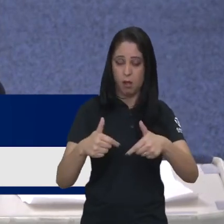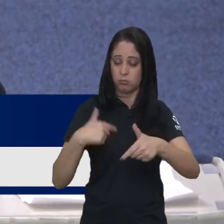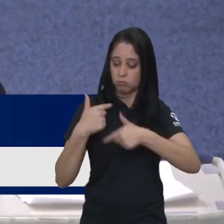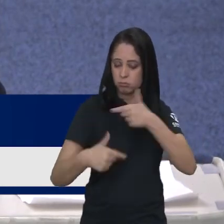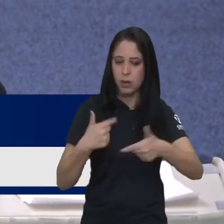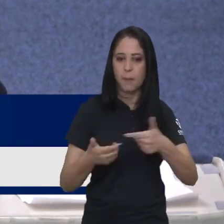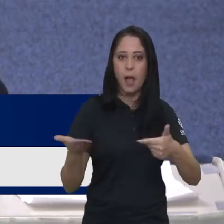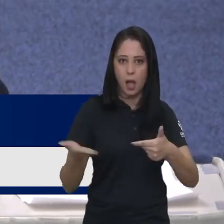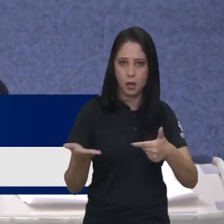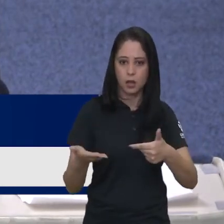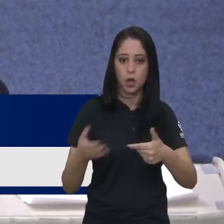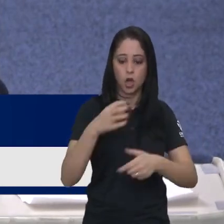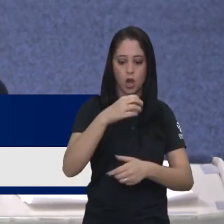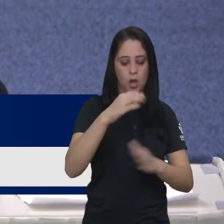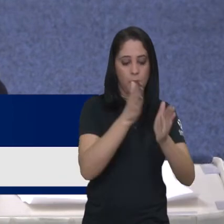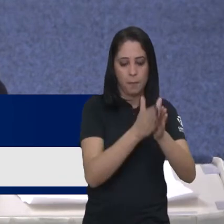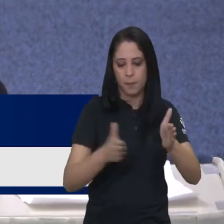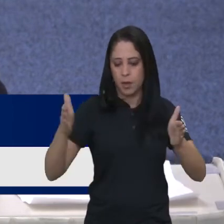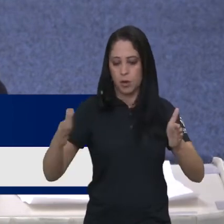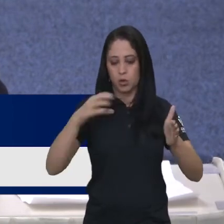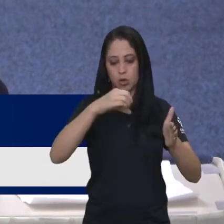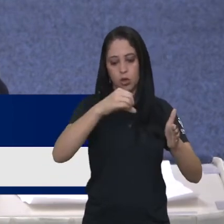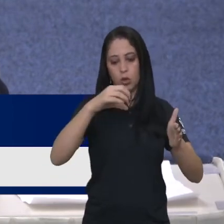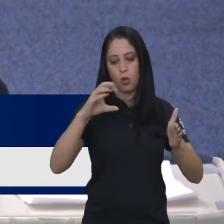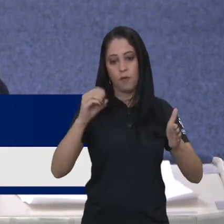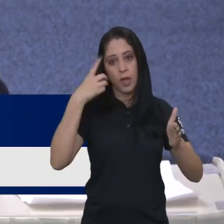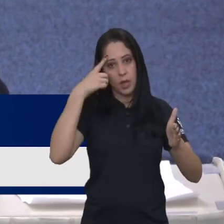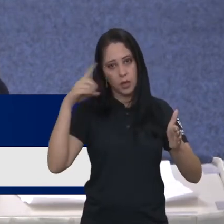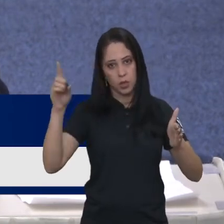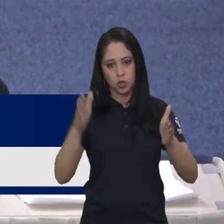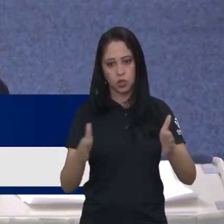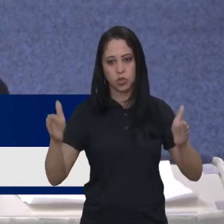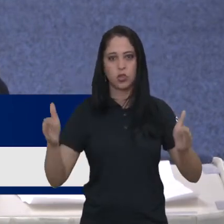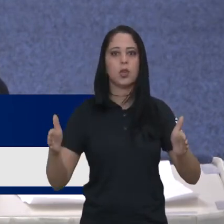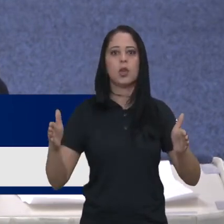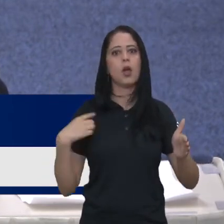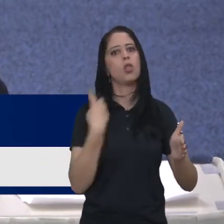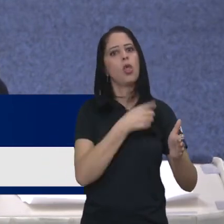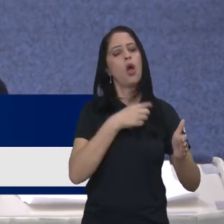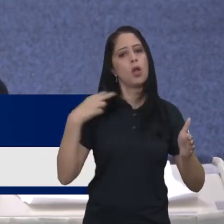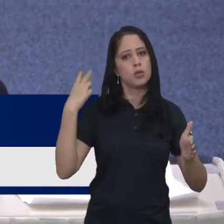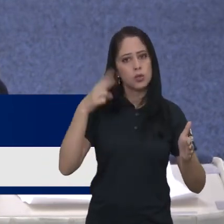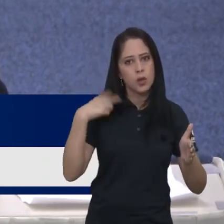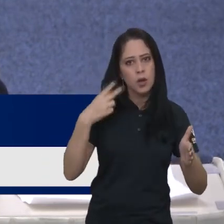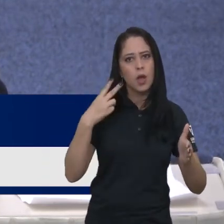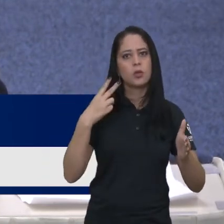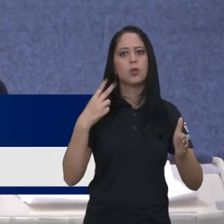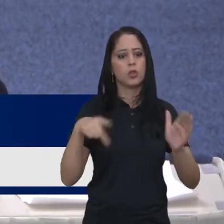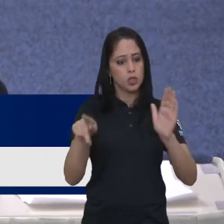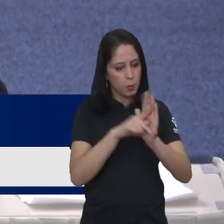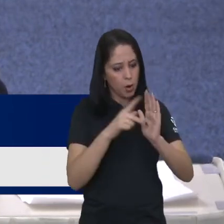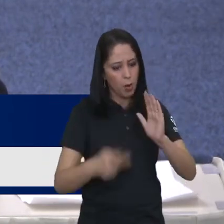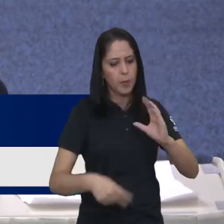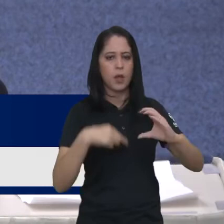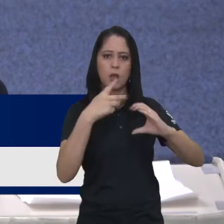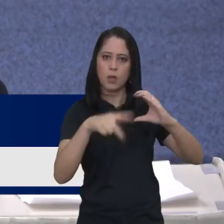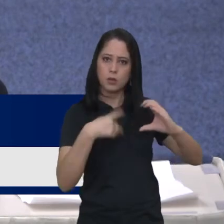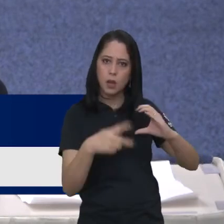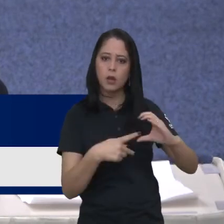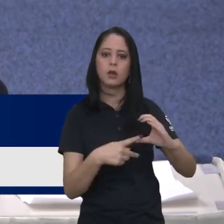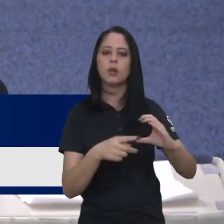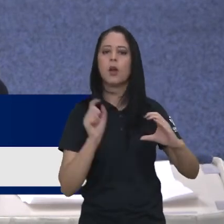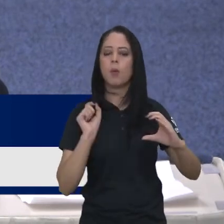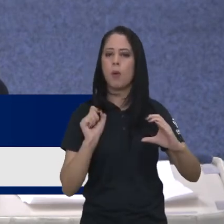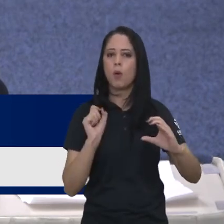enquanto comissão nesses 90 dias, mas não só enquanto comissão, enquanto vereadores, enquanto Câmara Municipal, é